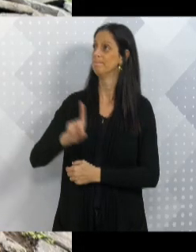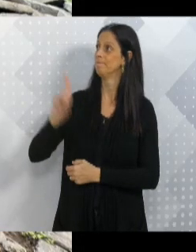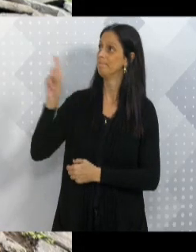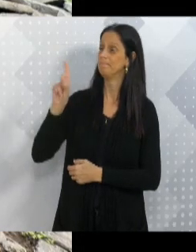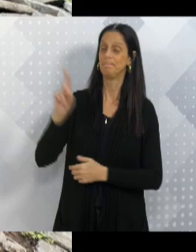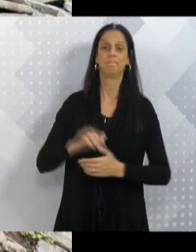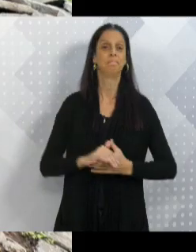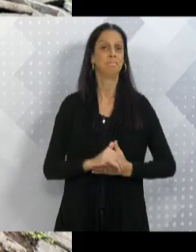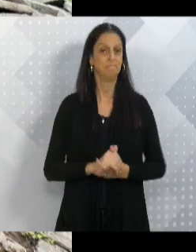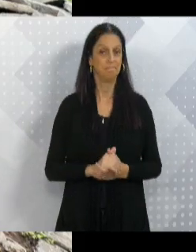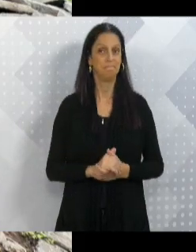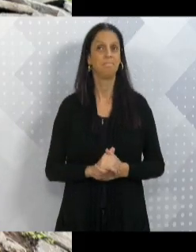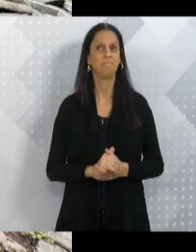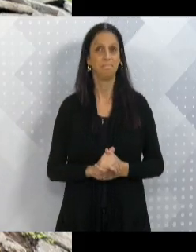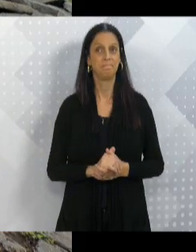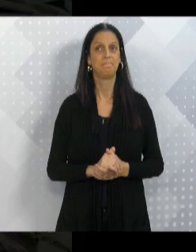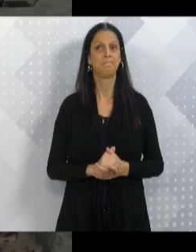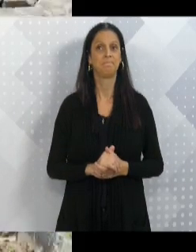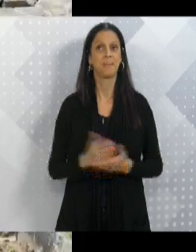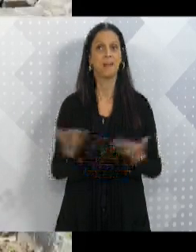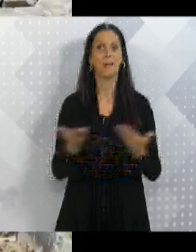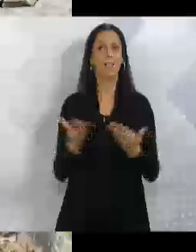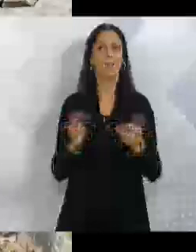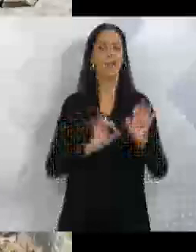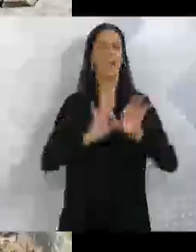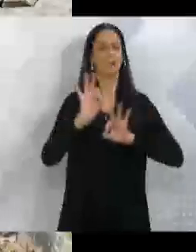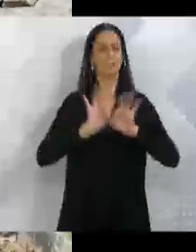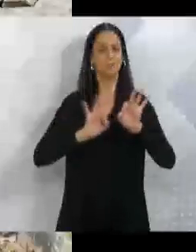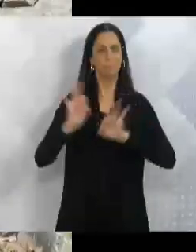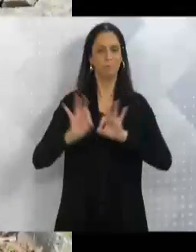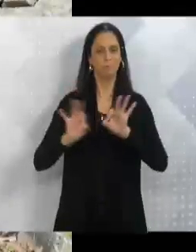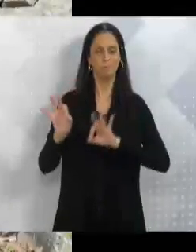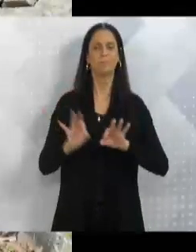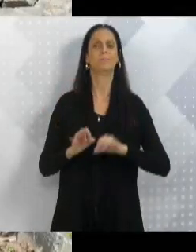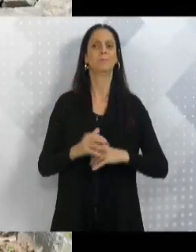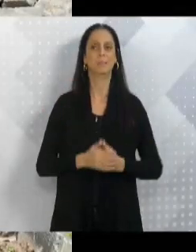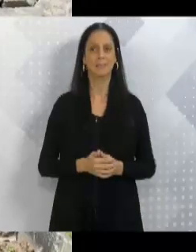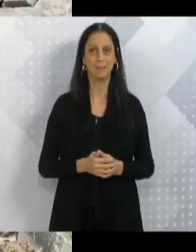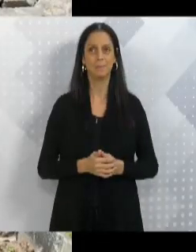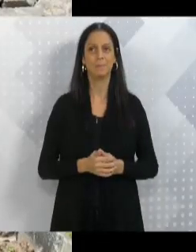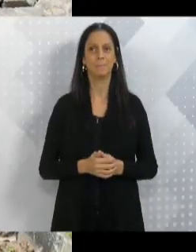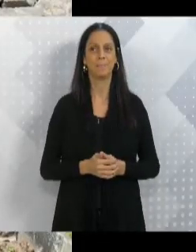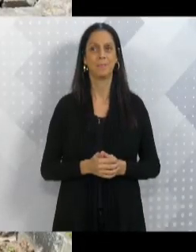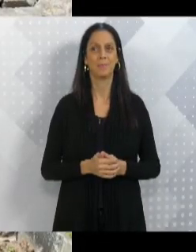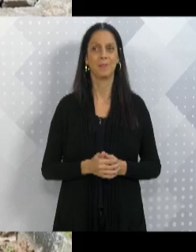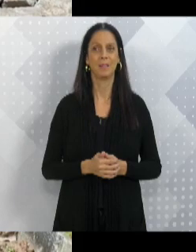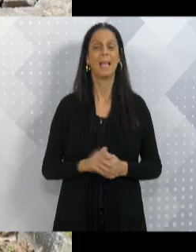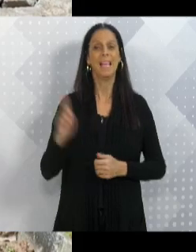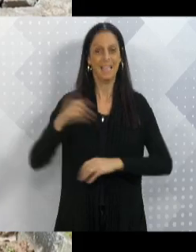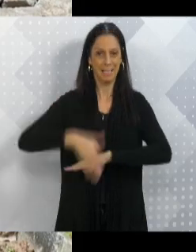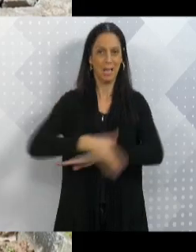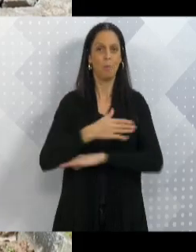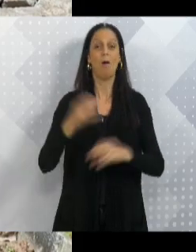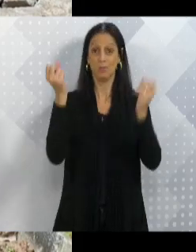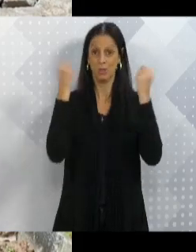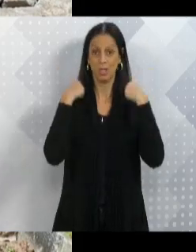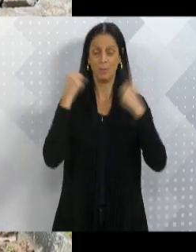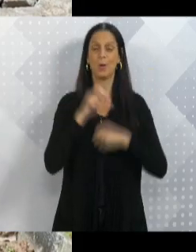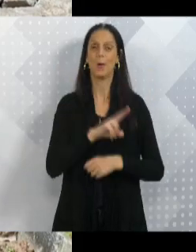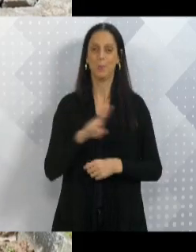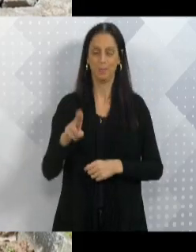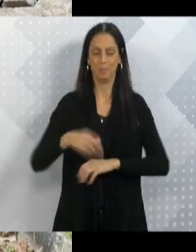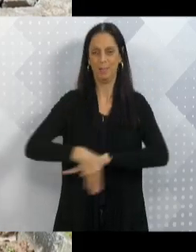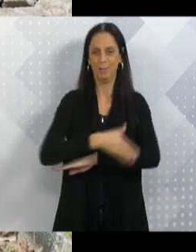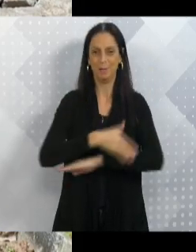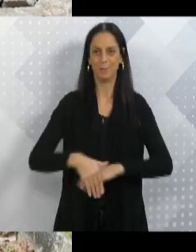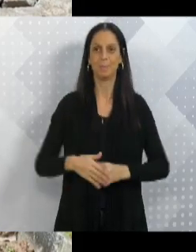lá, a loucura que é isso aí, na verdade não é na Chapecó, essa aí é na Chapecó, aí não foi, foi também